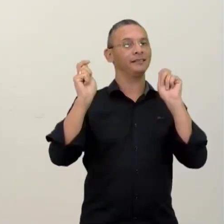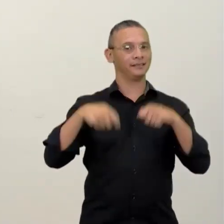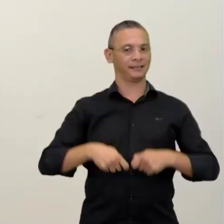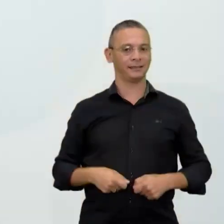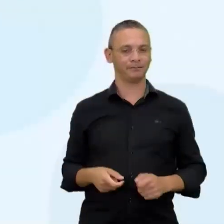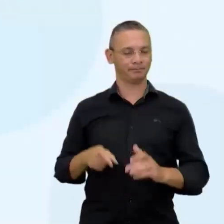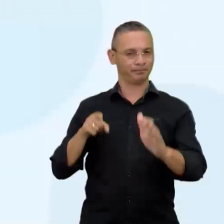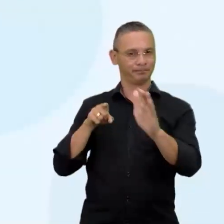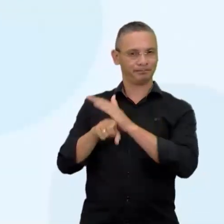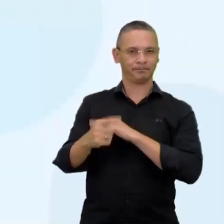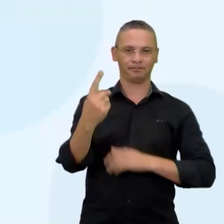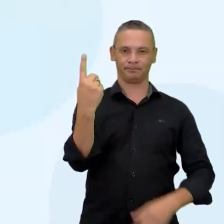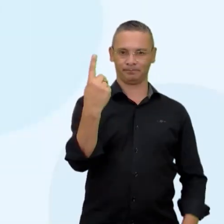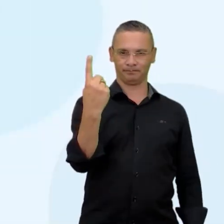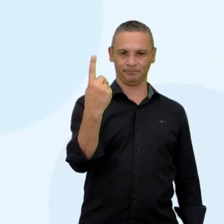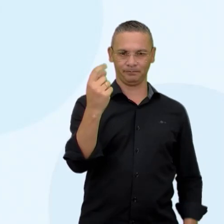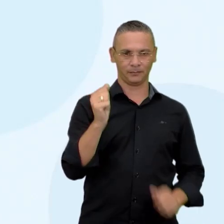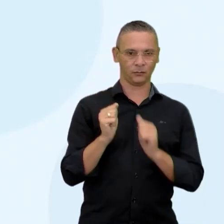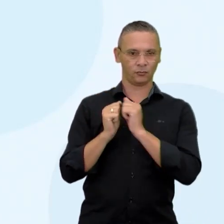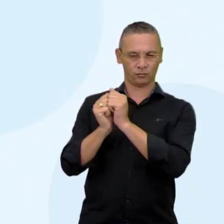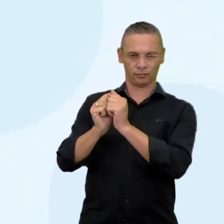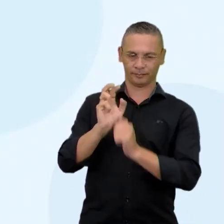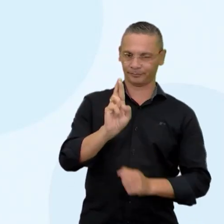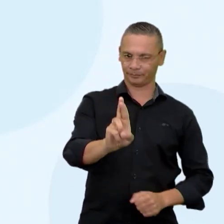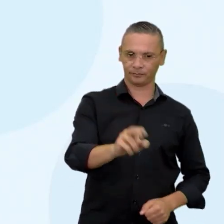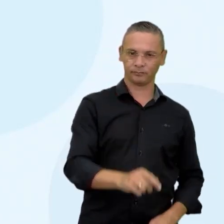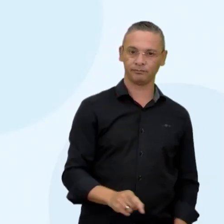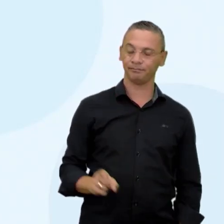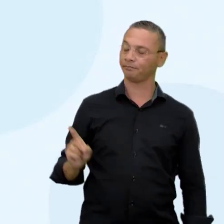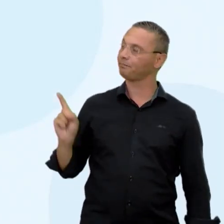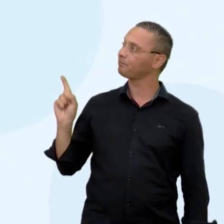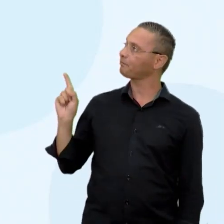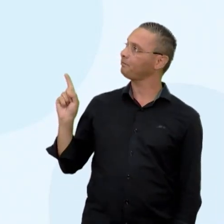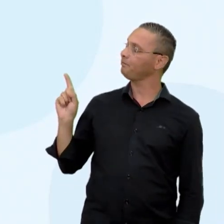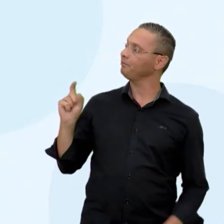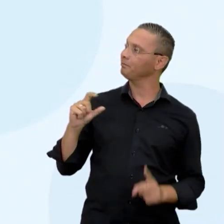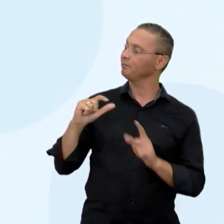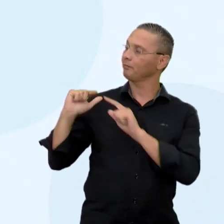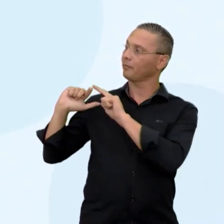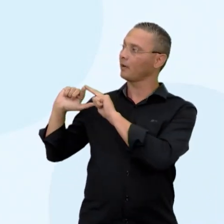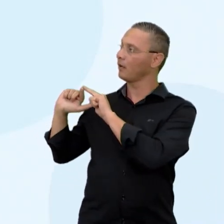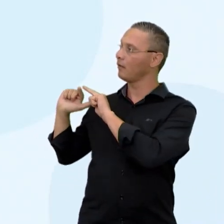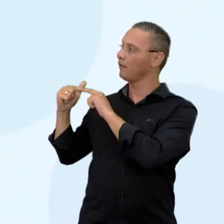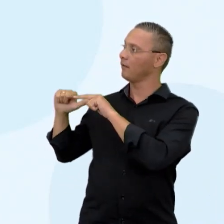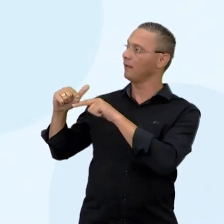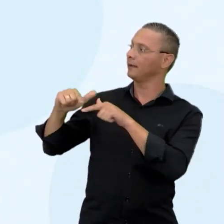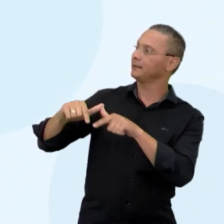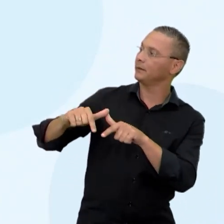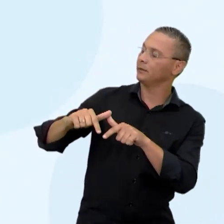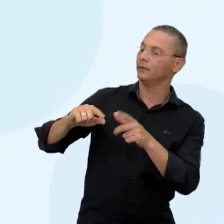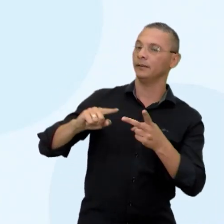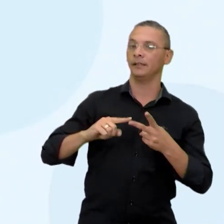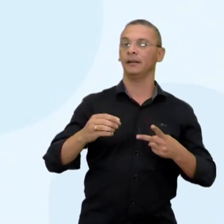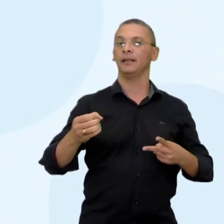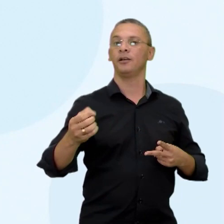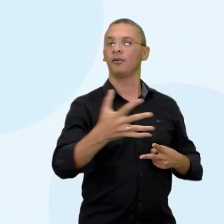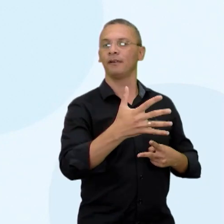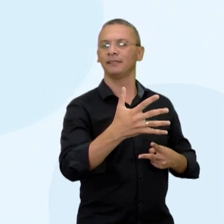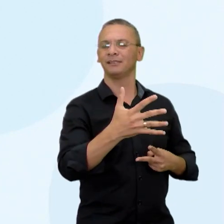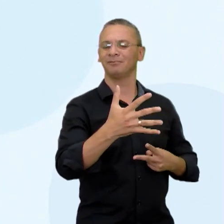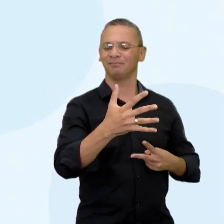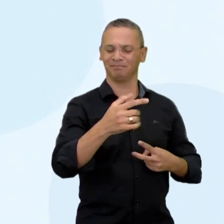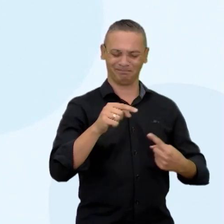perguntinha para vocês, olha só, mas vamos responder juntos. Como definir tradição e inovação na